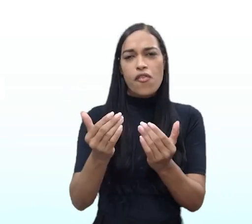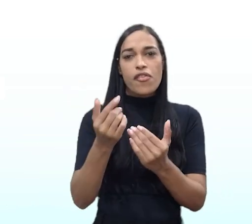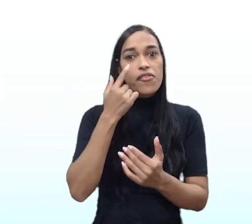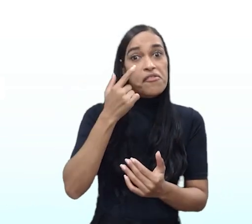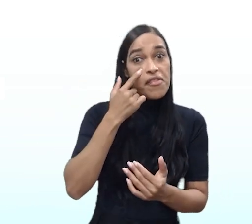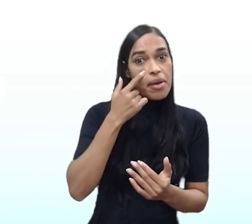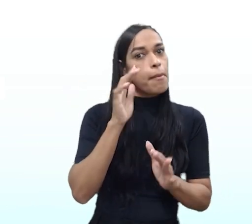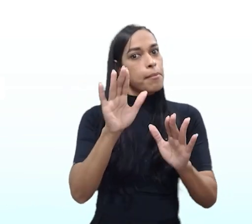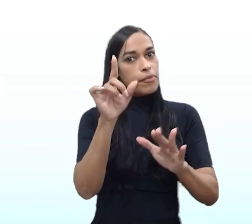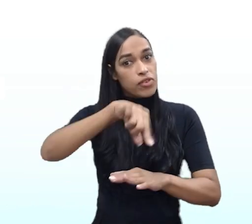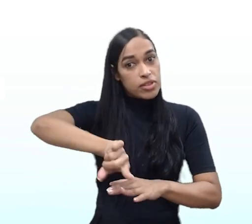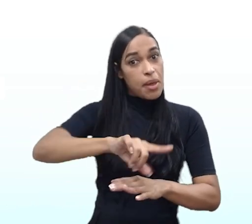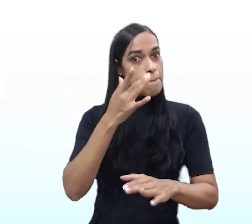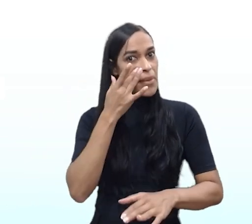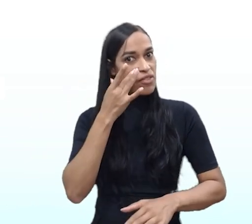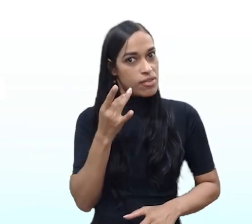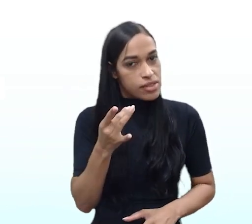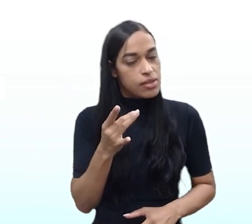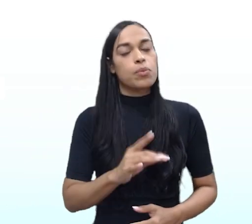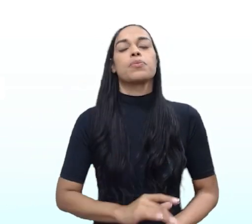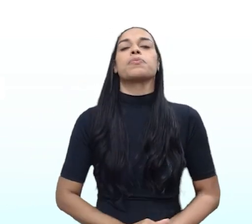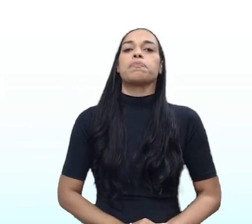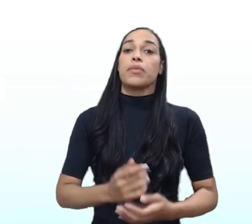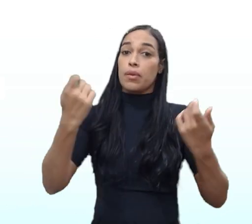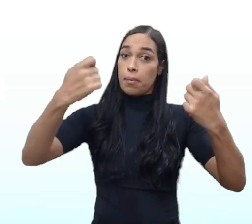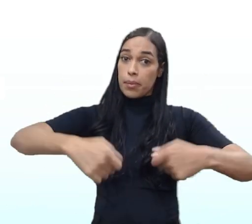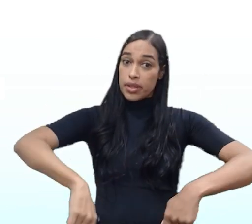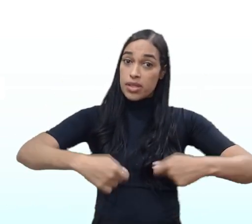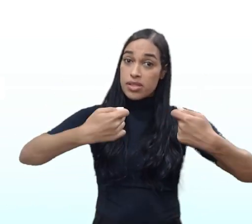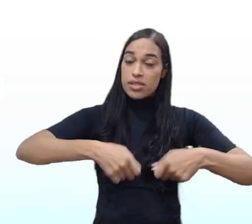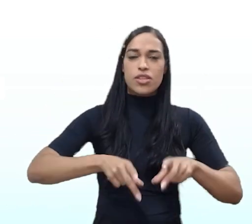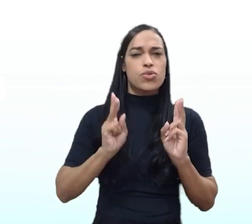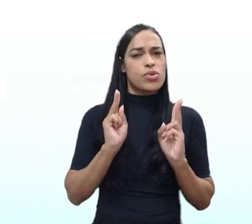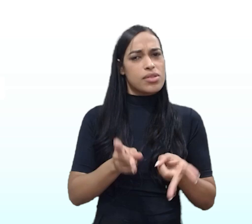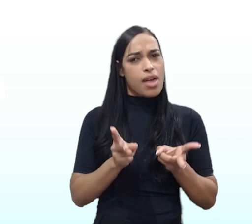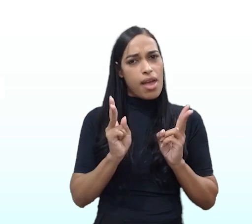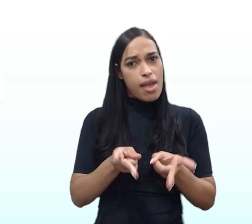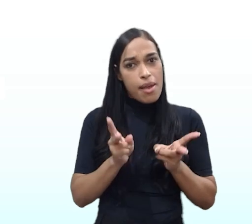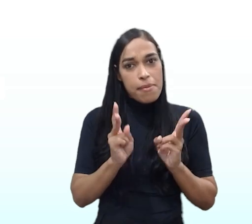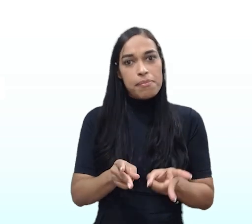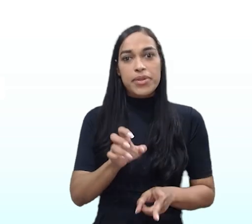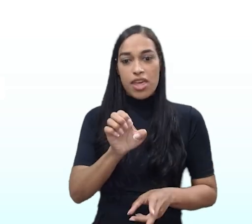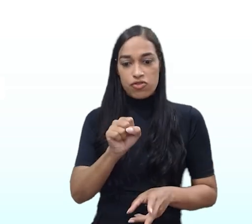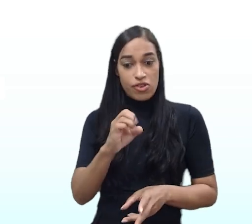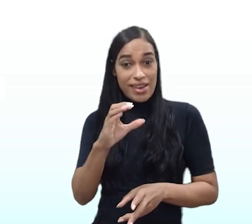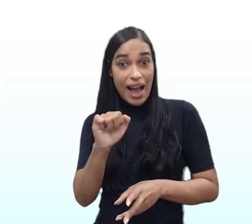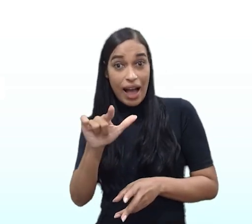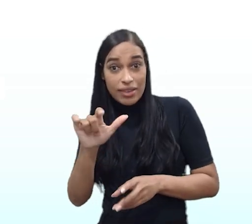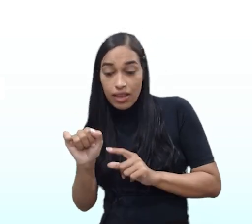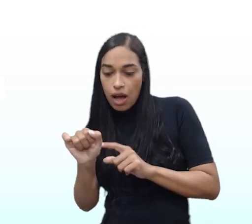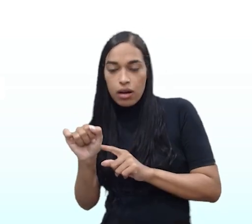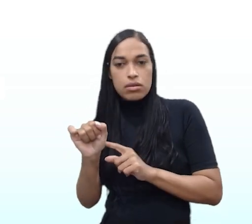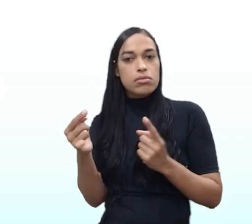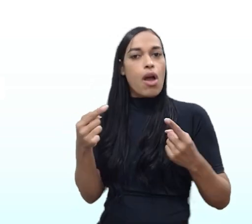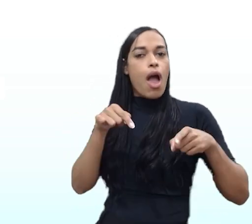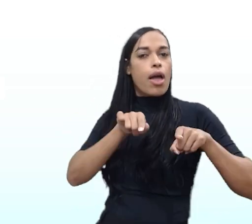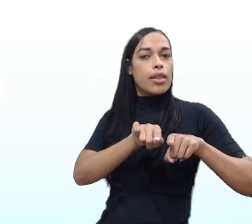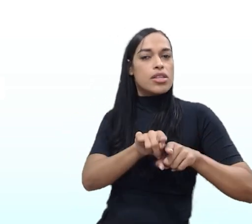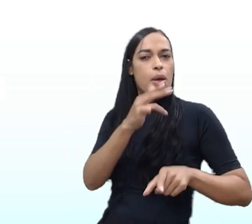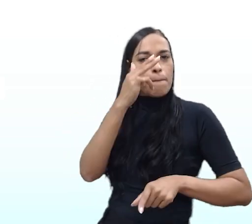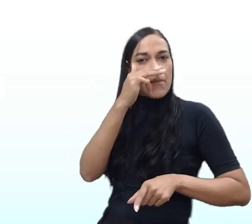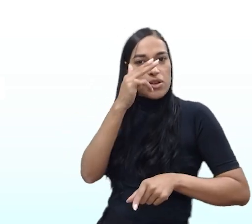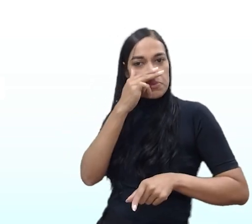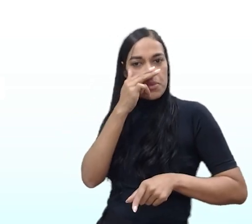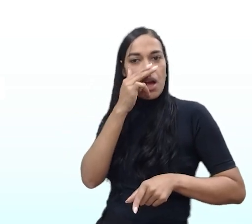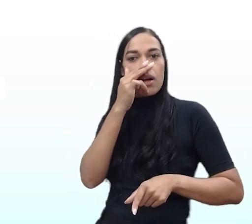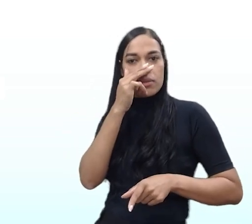aqui comigo e presta bem atenção. Eu preciso, sempre que trabalhar a escala, fazer uma relação com a